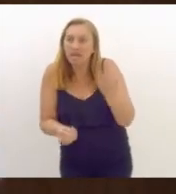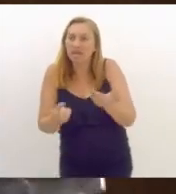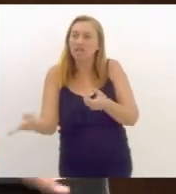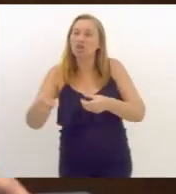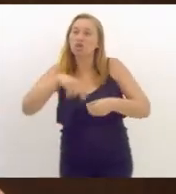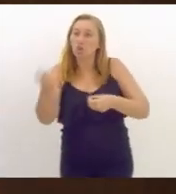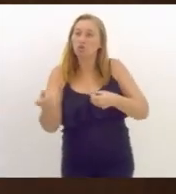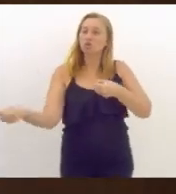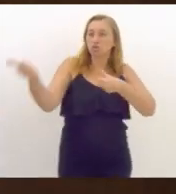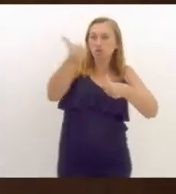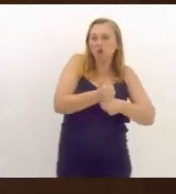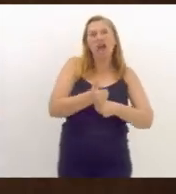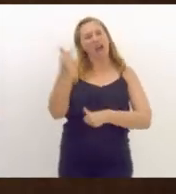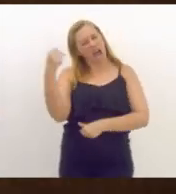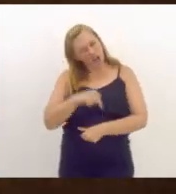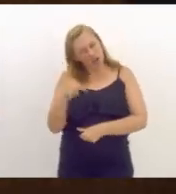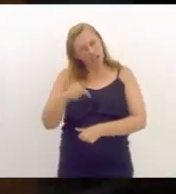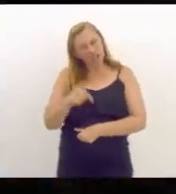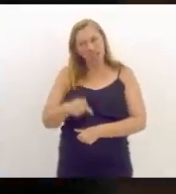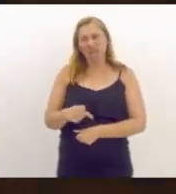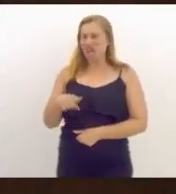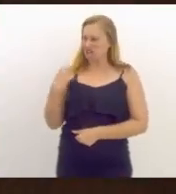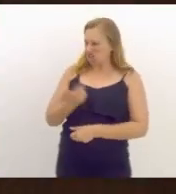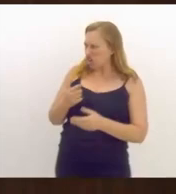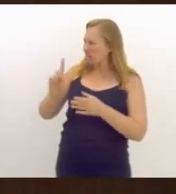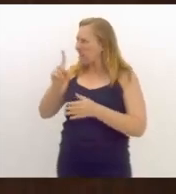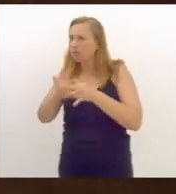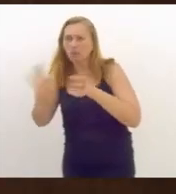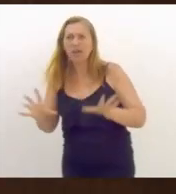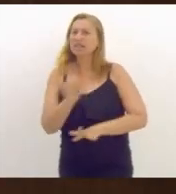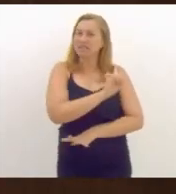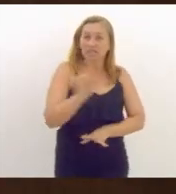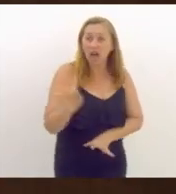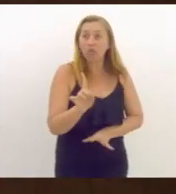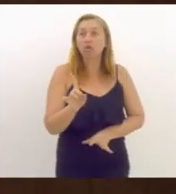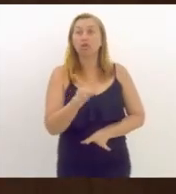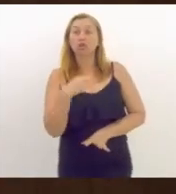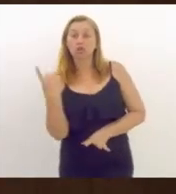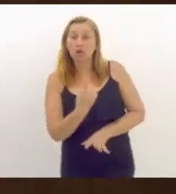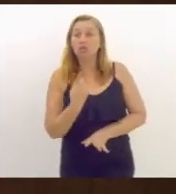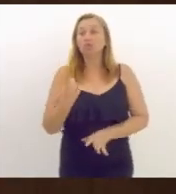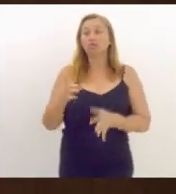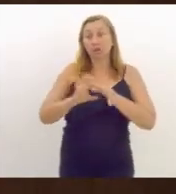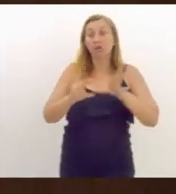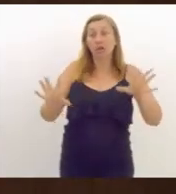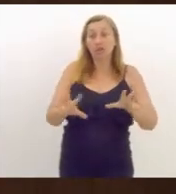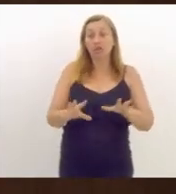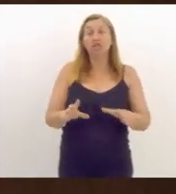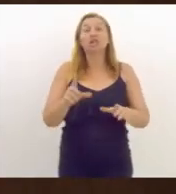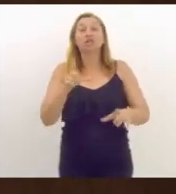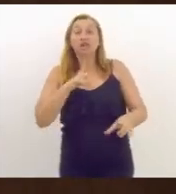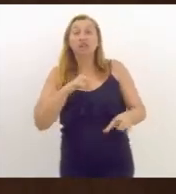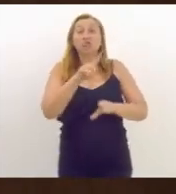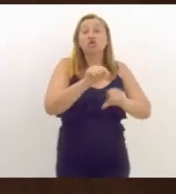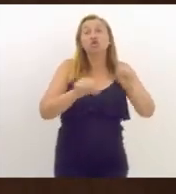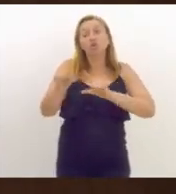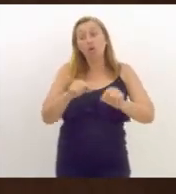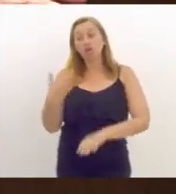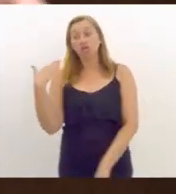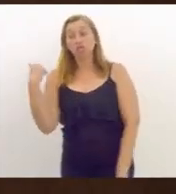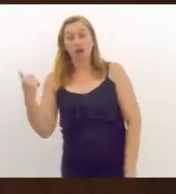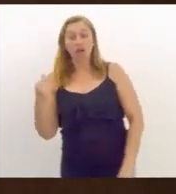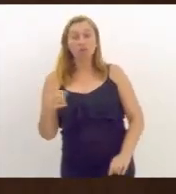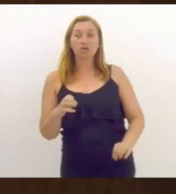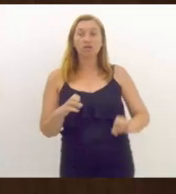outro mas não vem aqui com essa onda que nós não somos Democratas tal qual a esquerda só que nós temos escolhas de um lado e